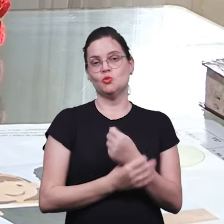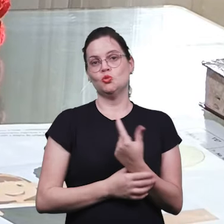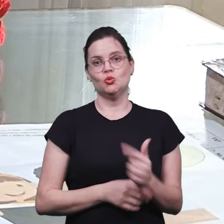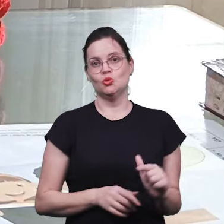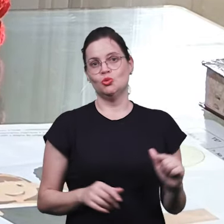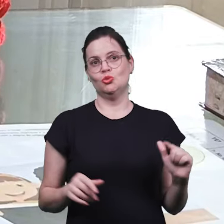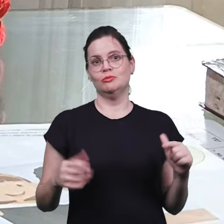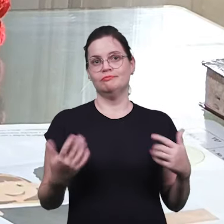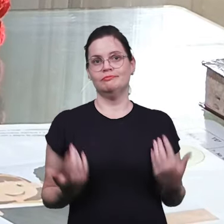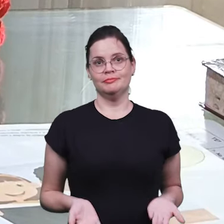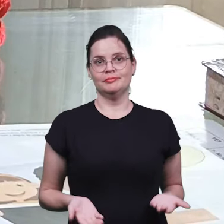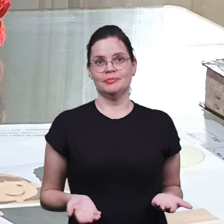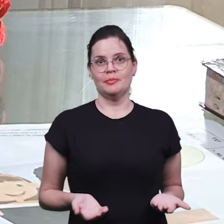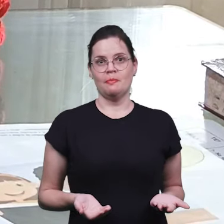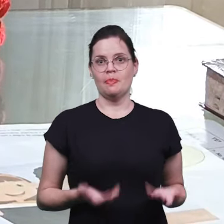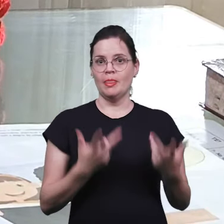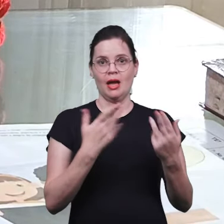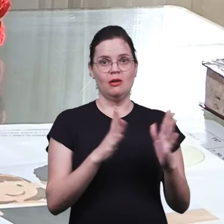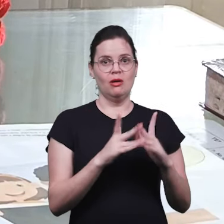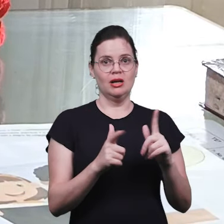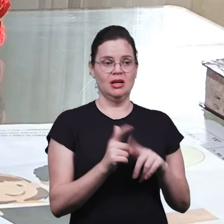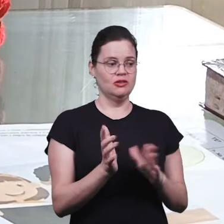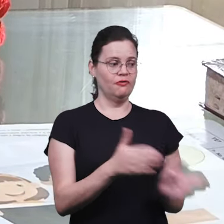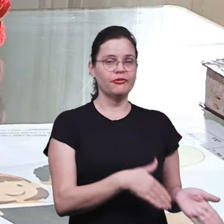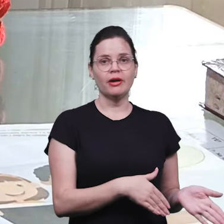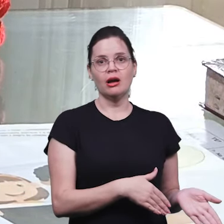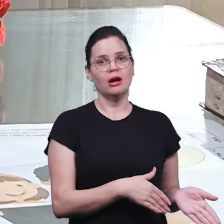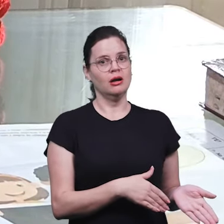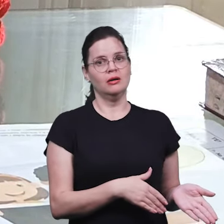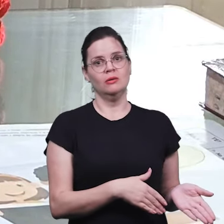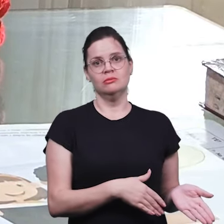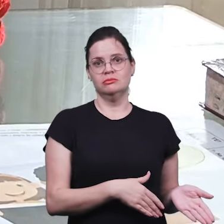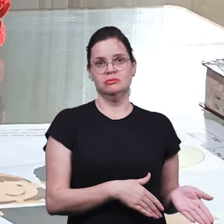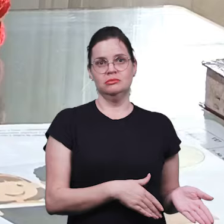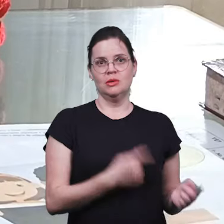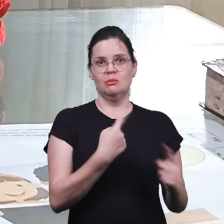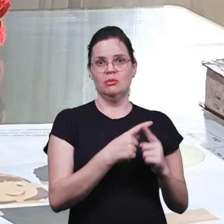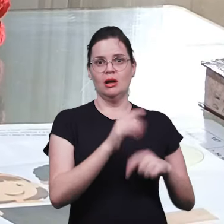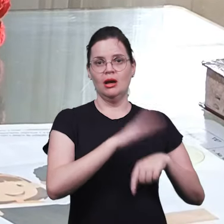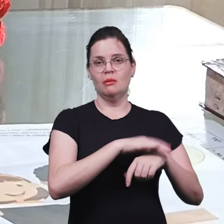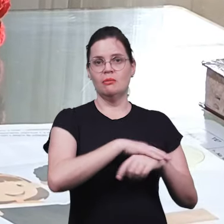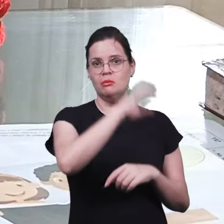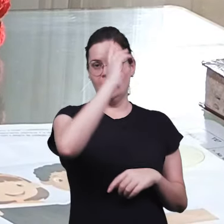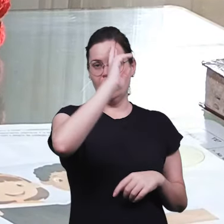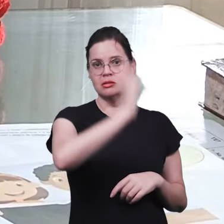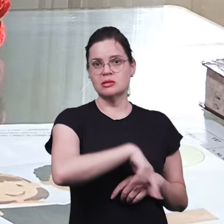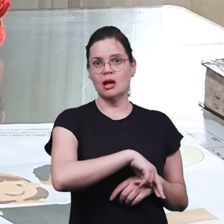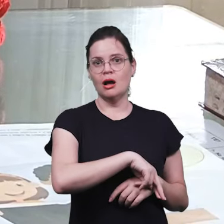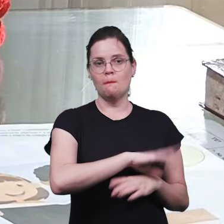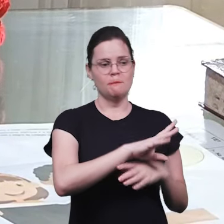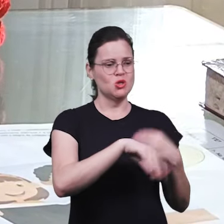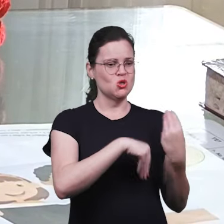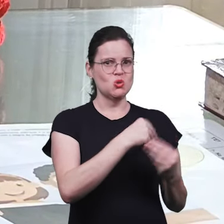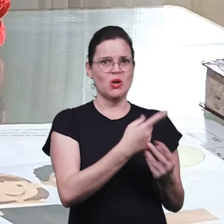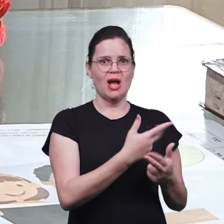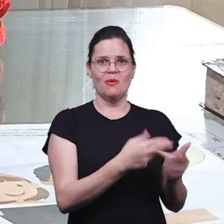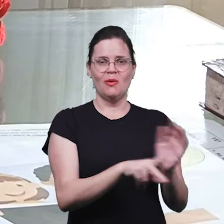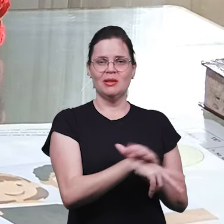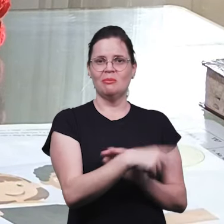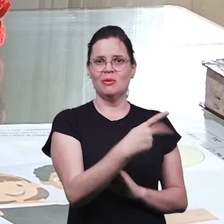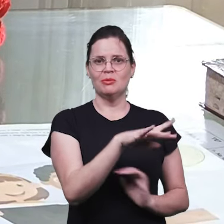insegurança. Representa a noiva infiel. É aquela, ó, que acrescenta coisas da mente, coisas que não